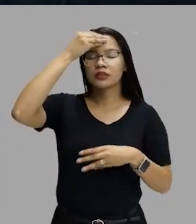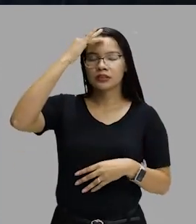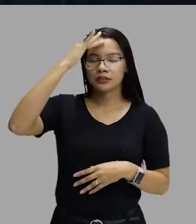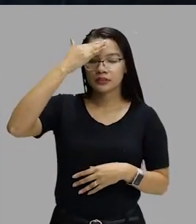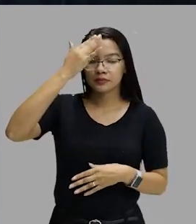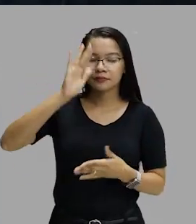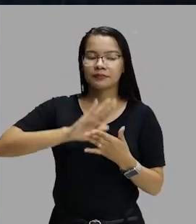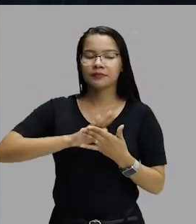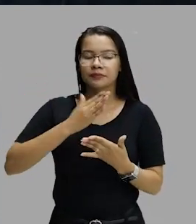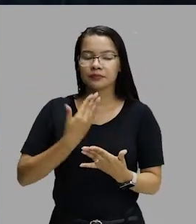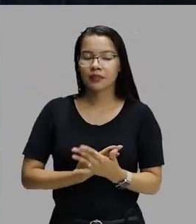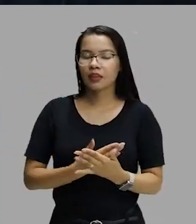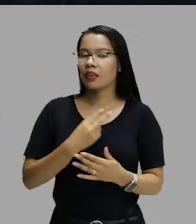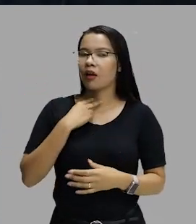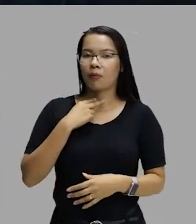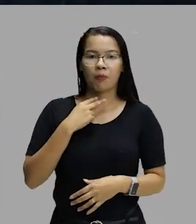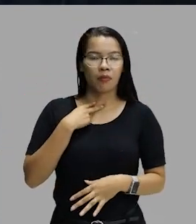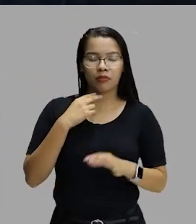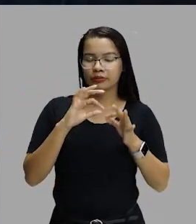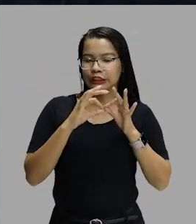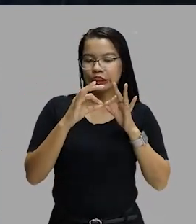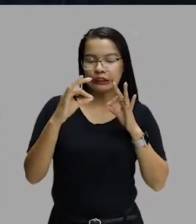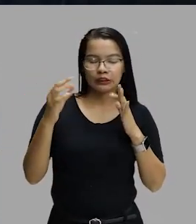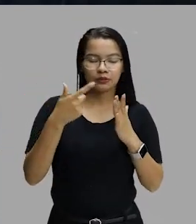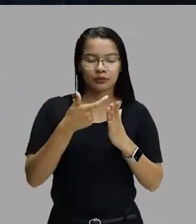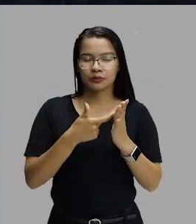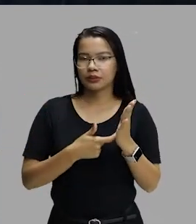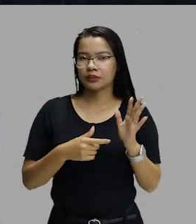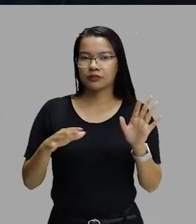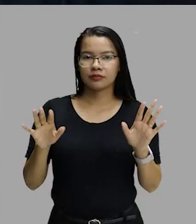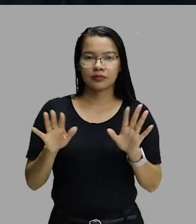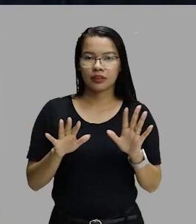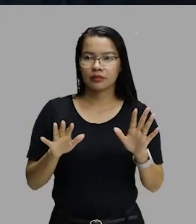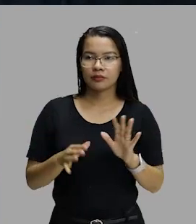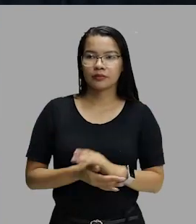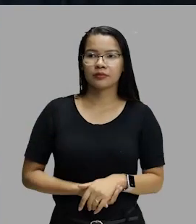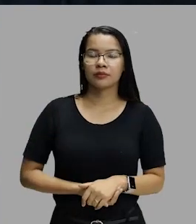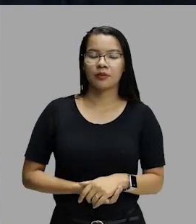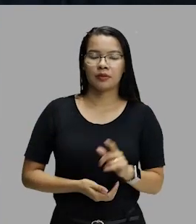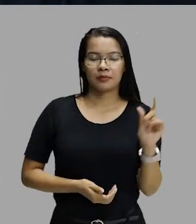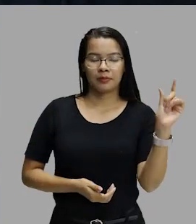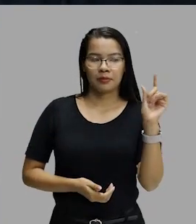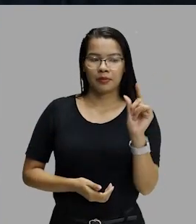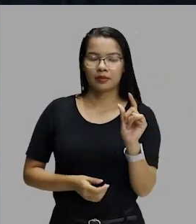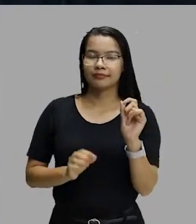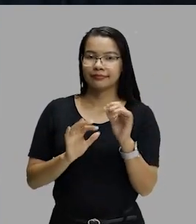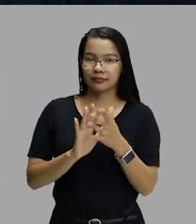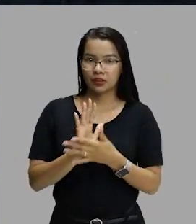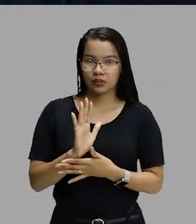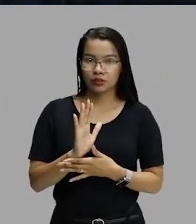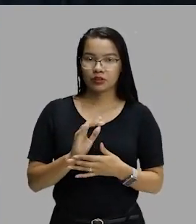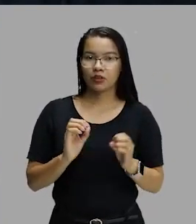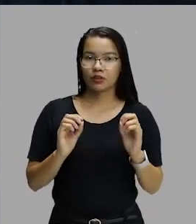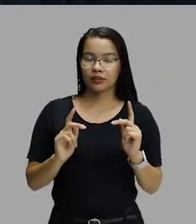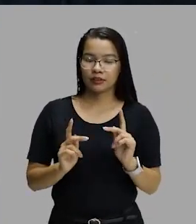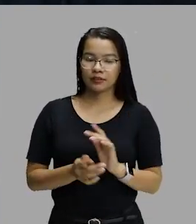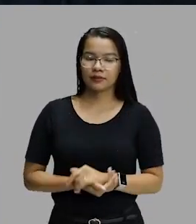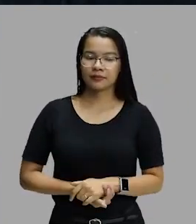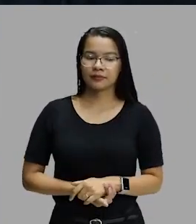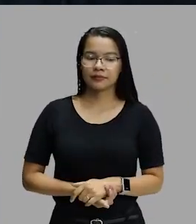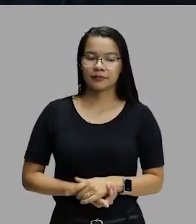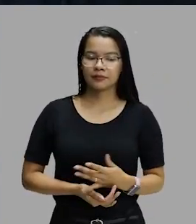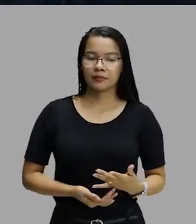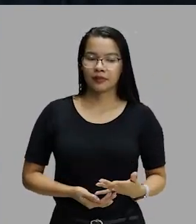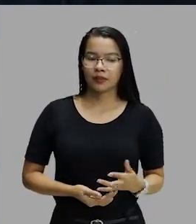ser um texto muito longo. Tem que ser menos extenso que o original. Grave bem